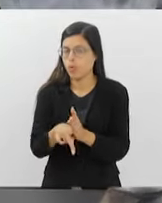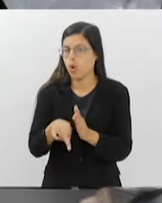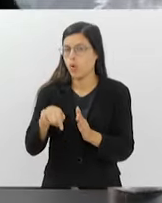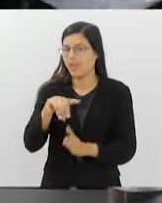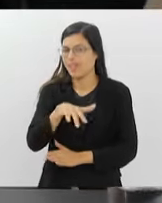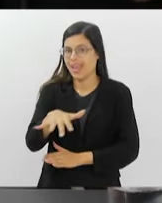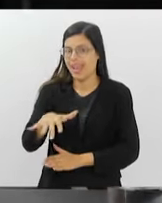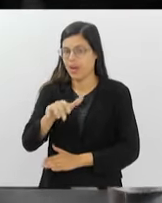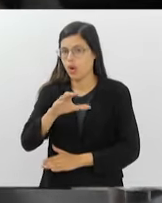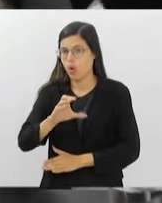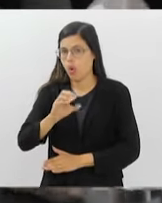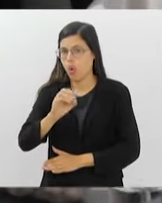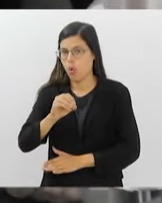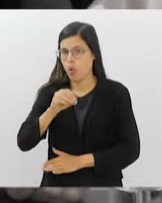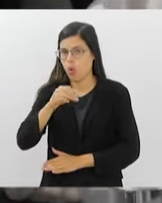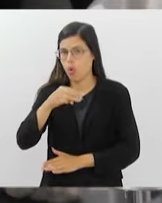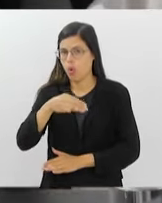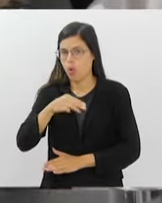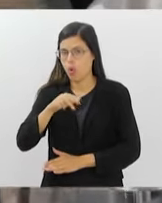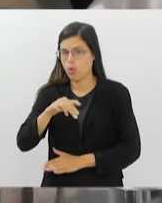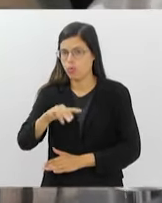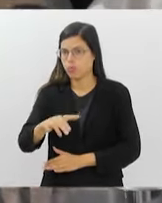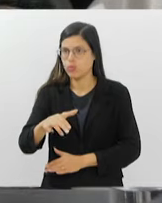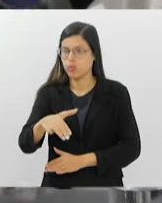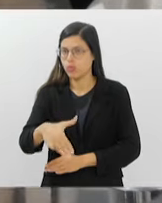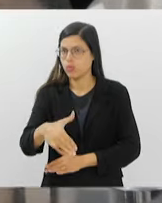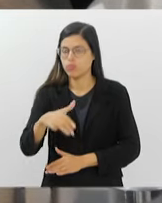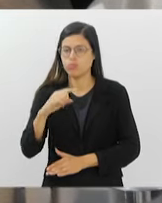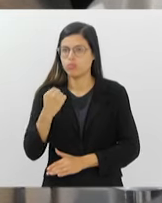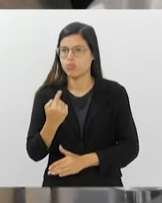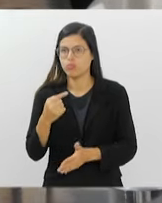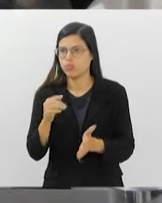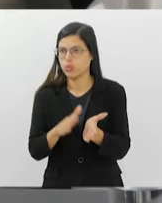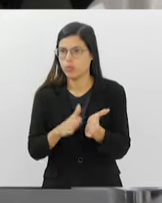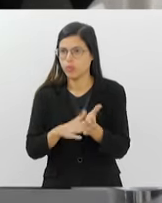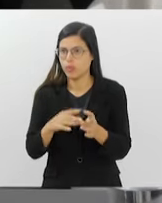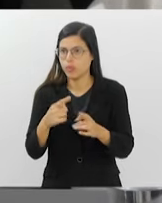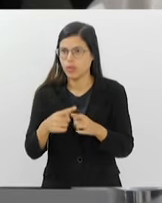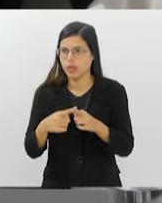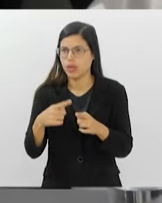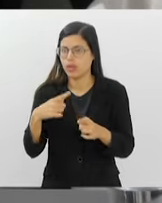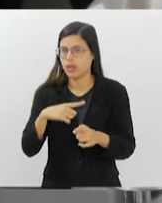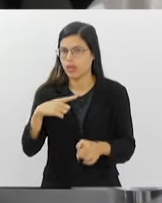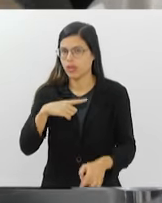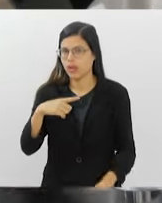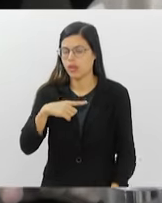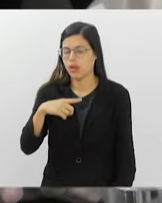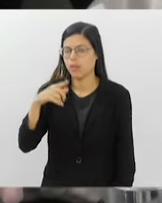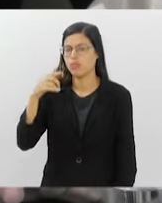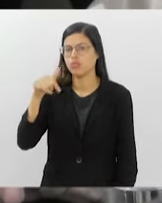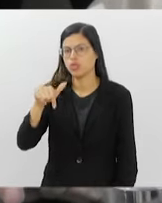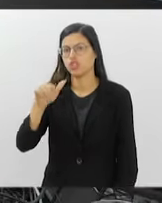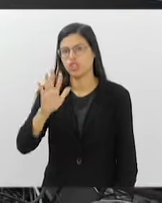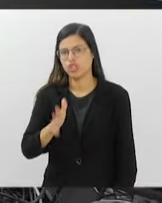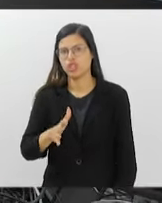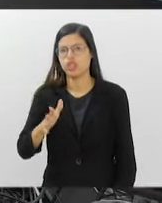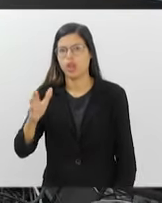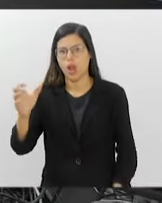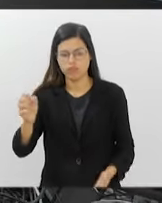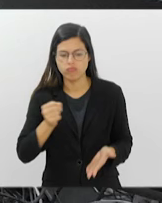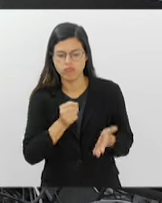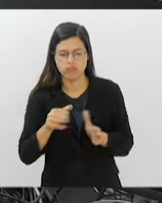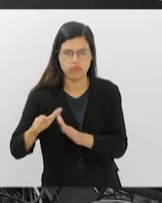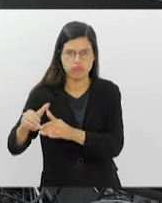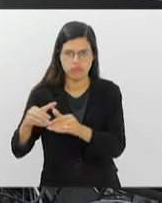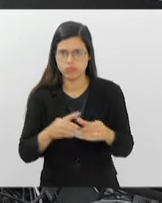área que nós não estamos cobrando agora devido à prevenção forte que nós teremos do Corpo de Bombeiros lá dentro tá então eu vou aproveitar já